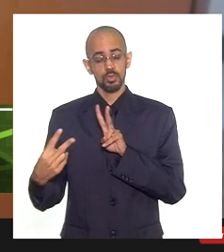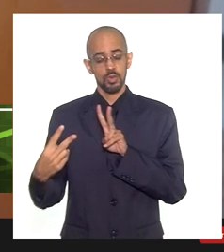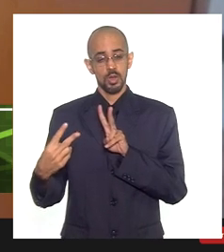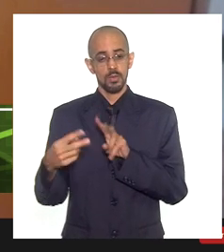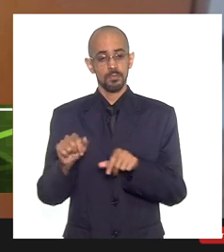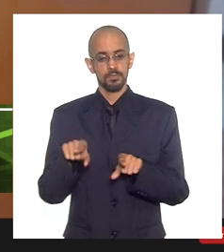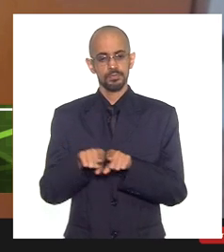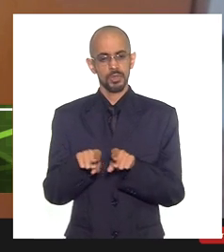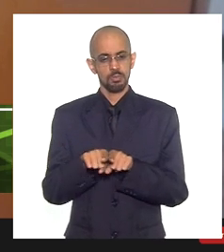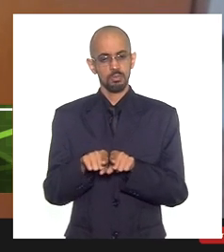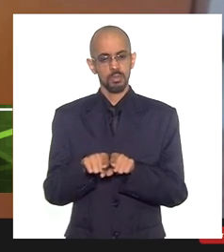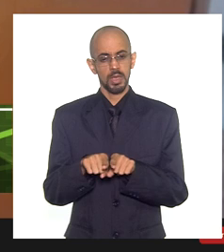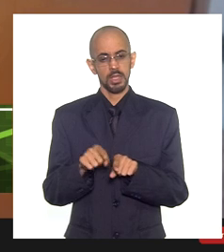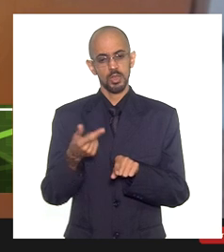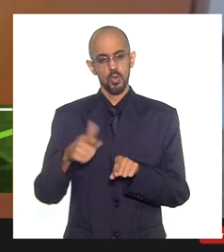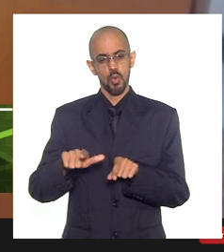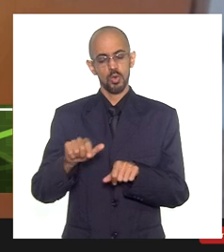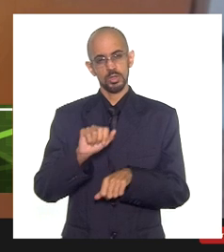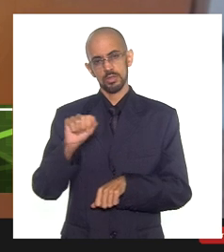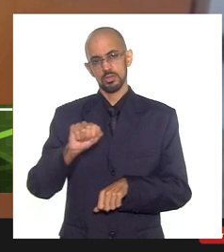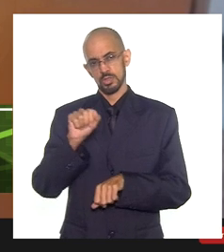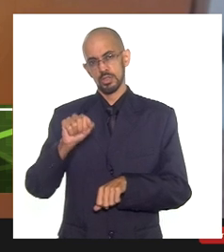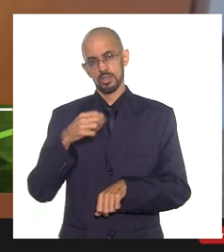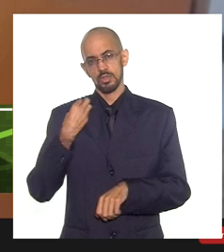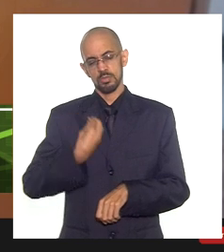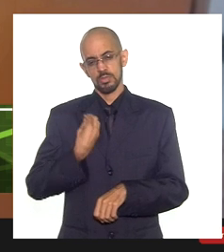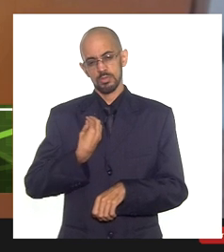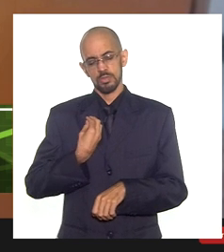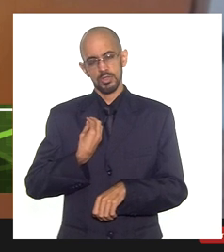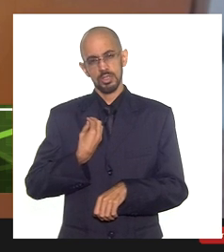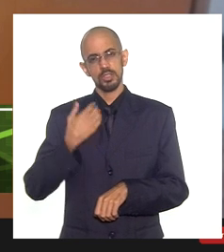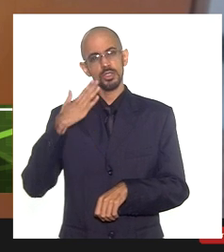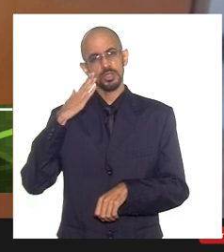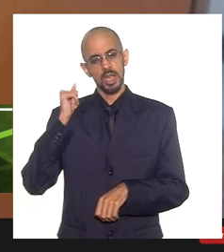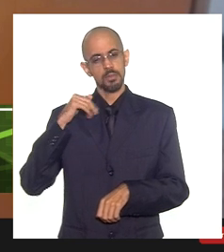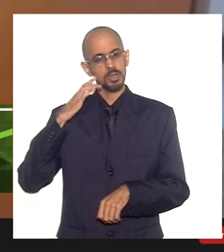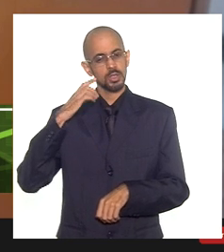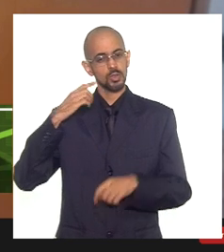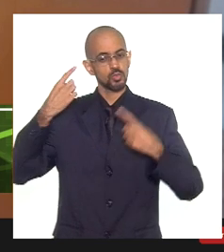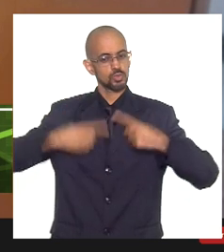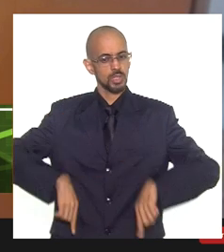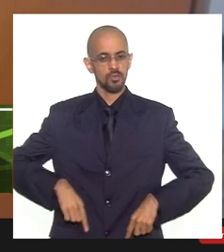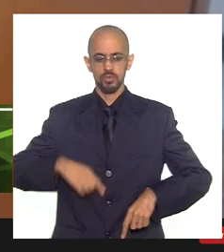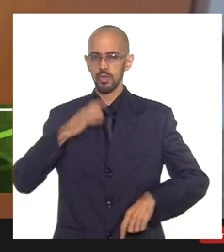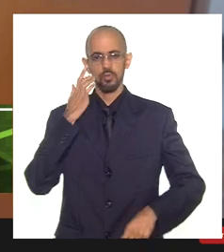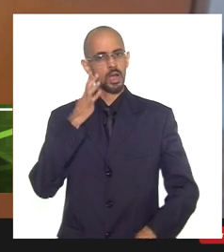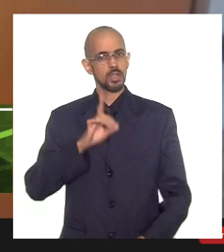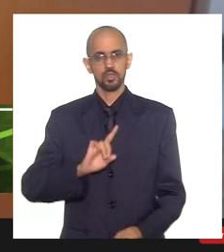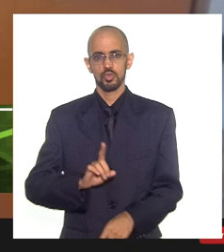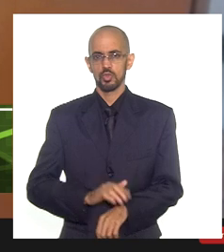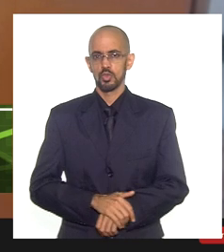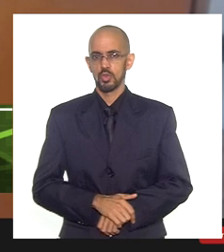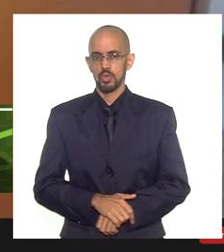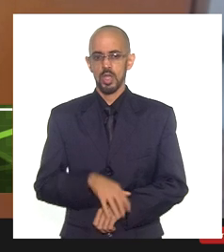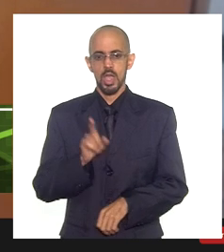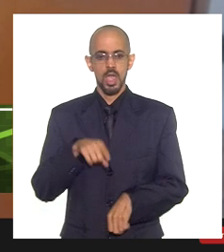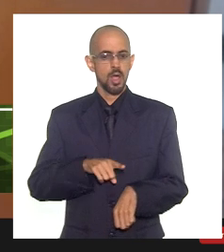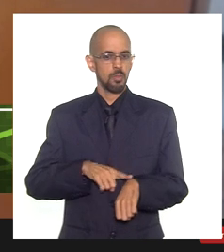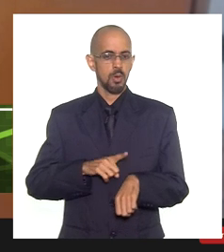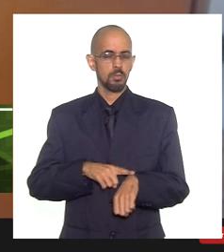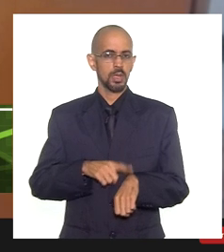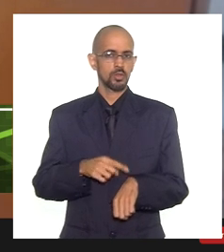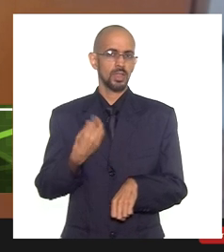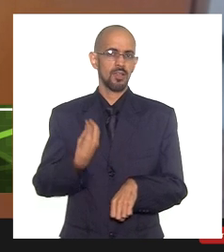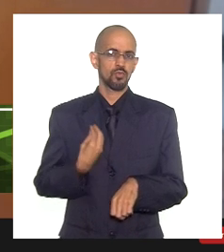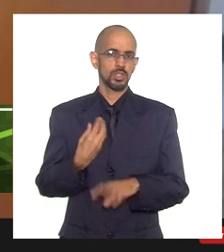fazem parte e todos sabemos que não é um desafio fácil esse é um momento em a vida de todos nós